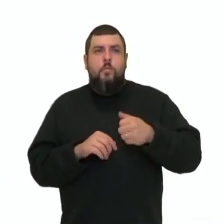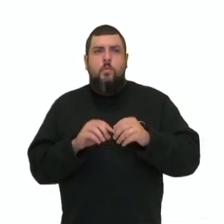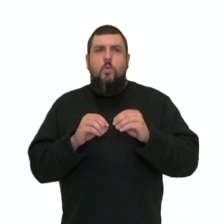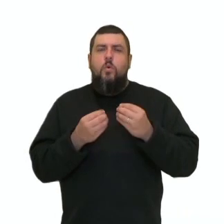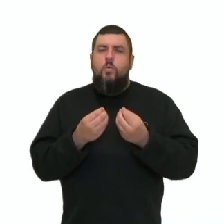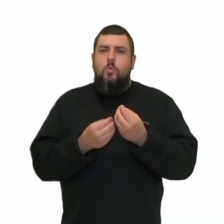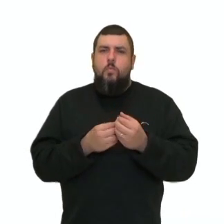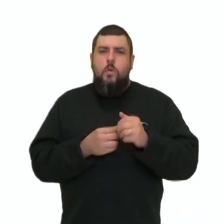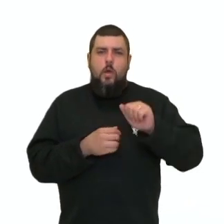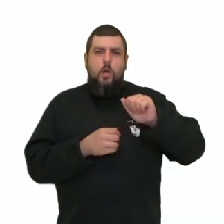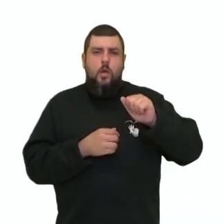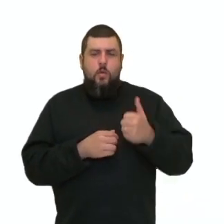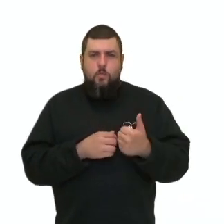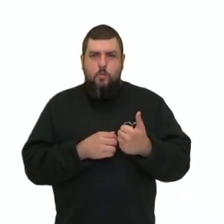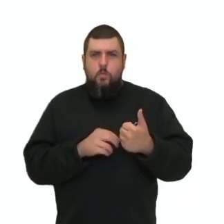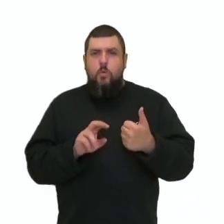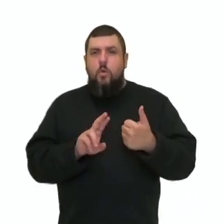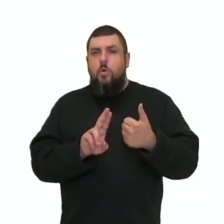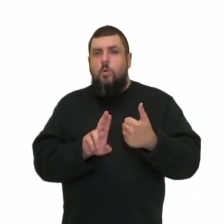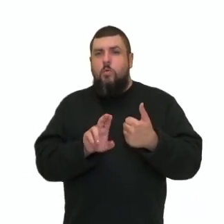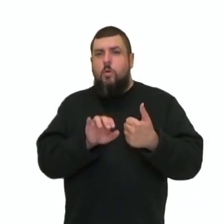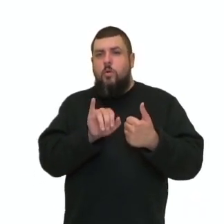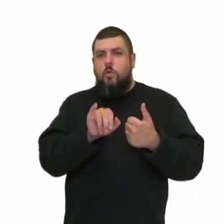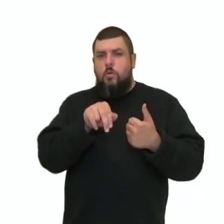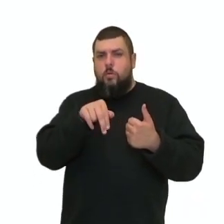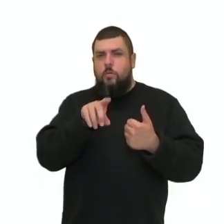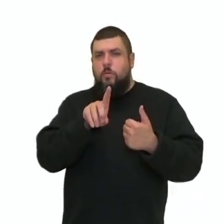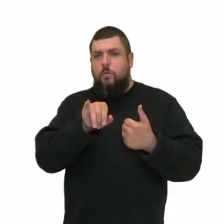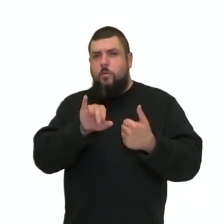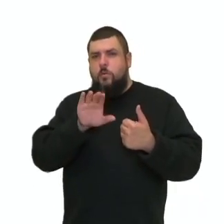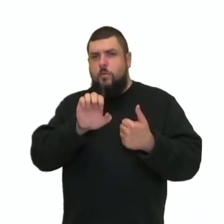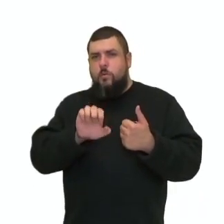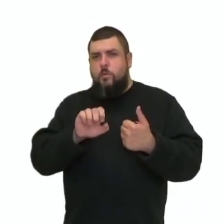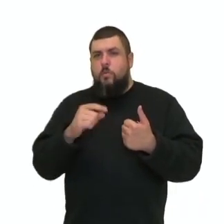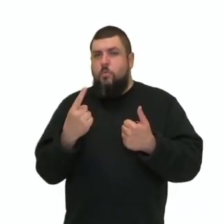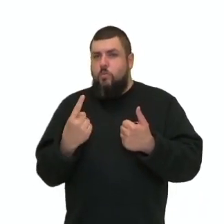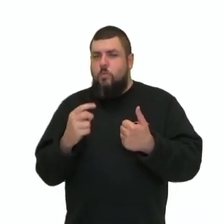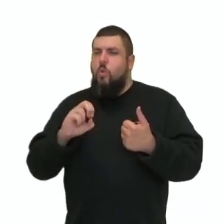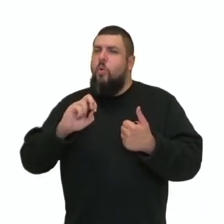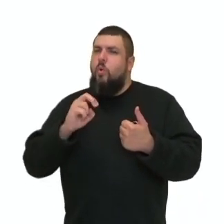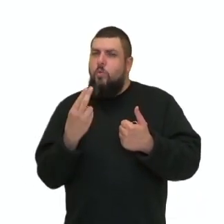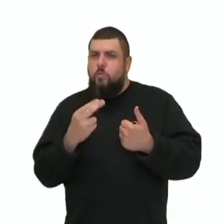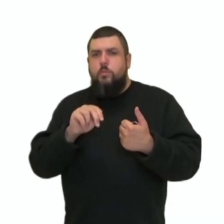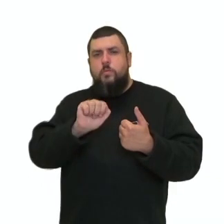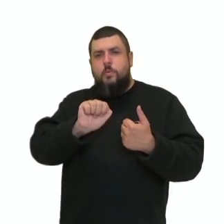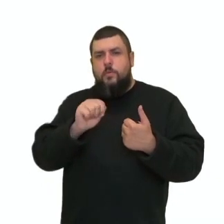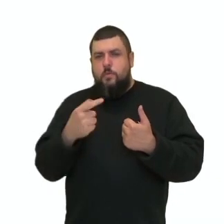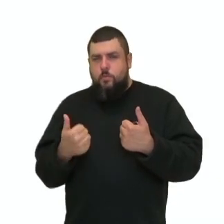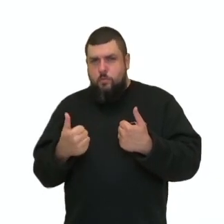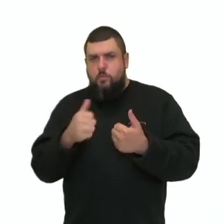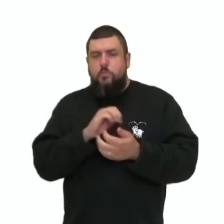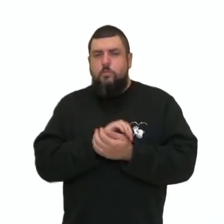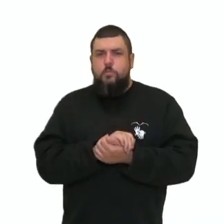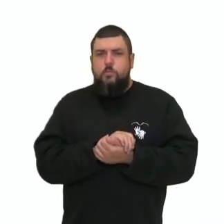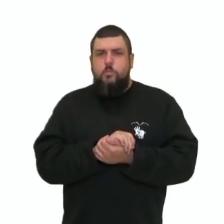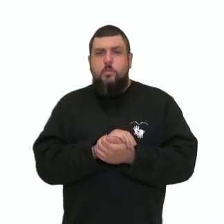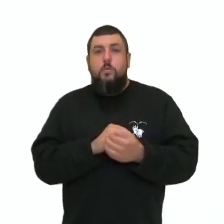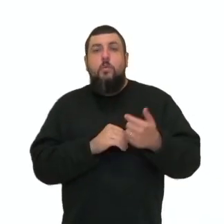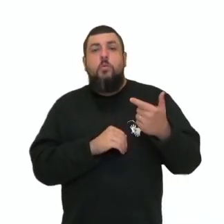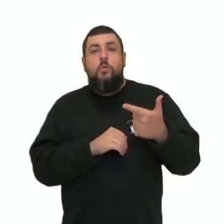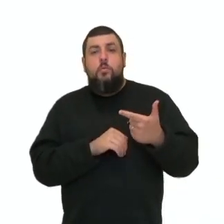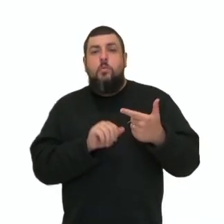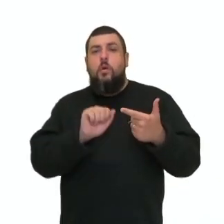A1. Lê-se índice 1 ou A1. Né? O segundo termo por A2,